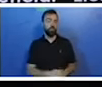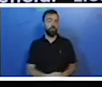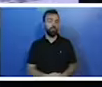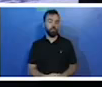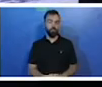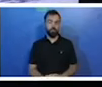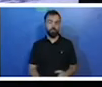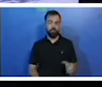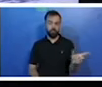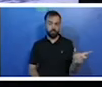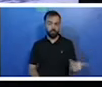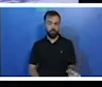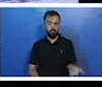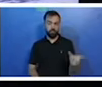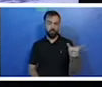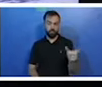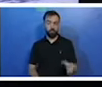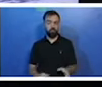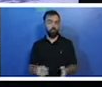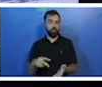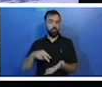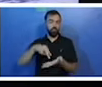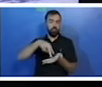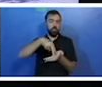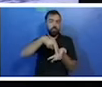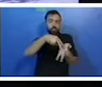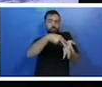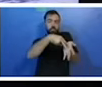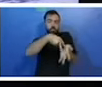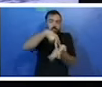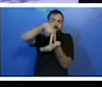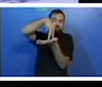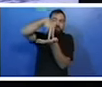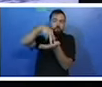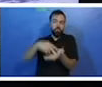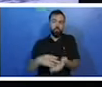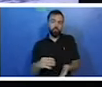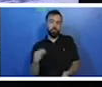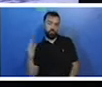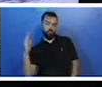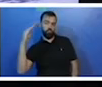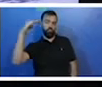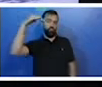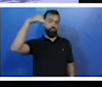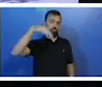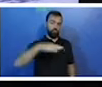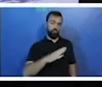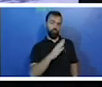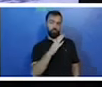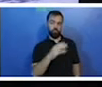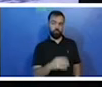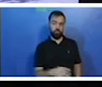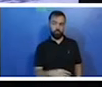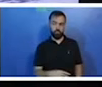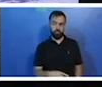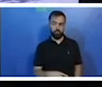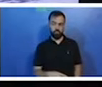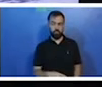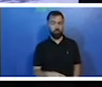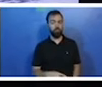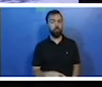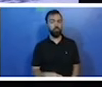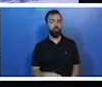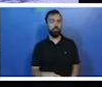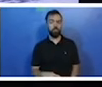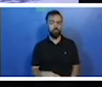de aventura. O surf, um esporte realizado em alto mar, né? Existe até o surf feito em piscinas